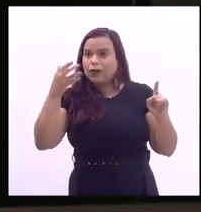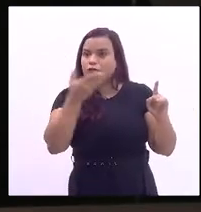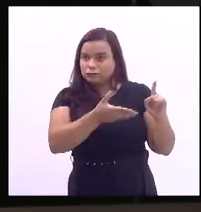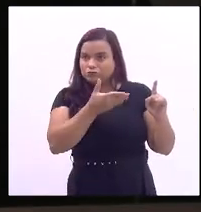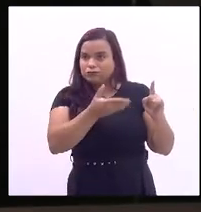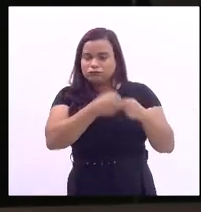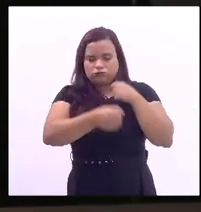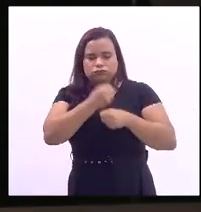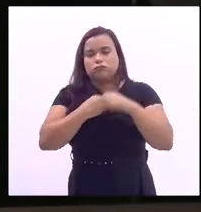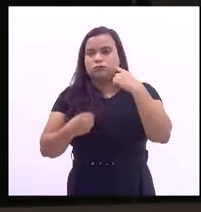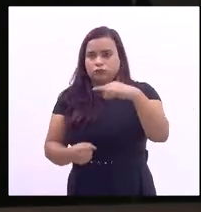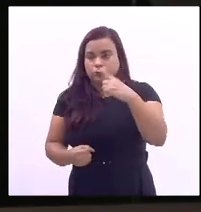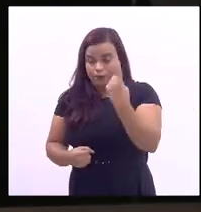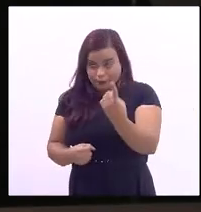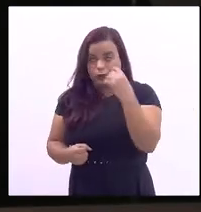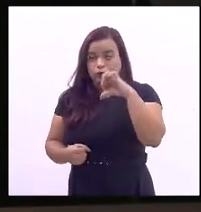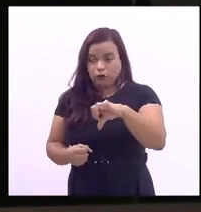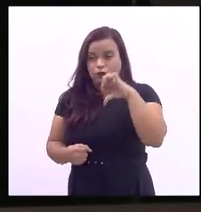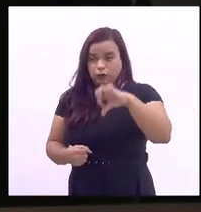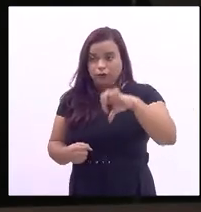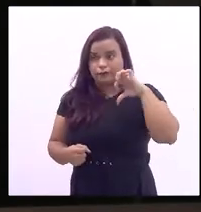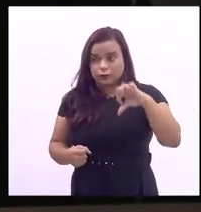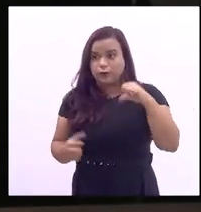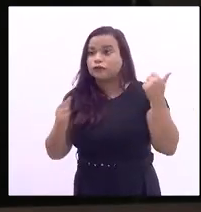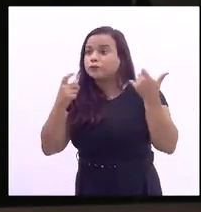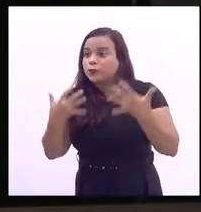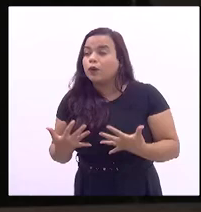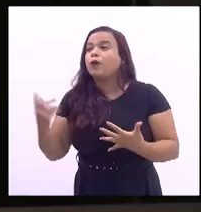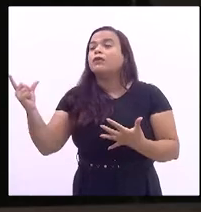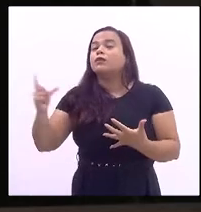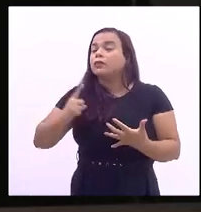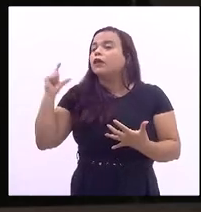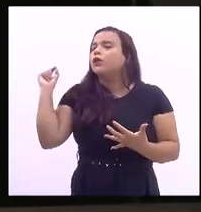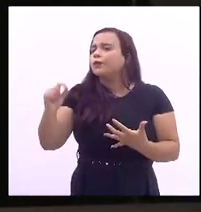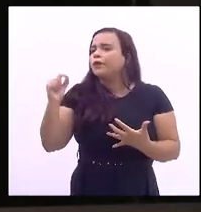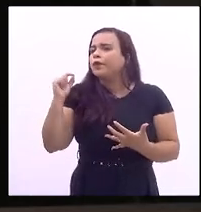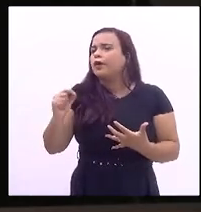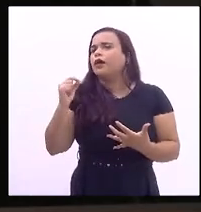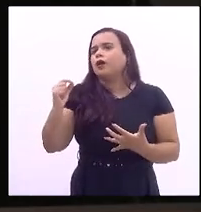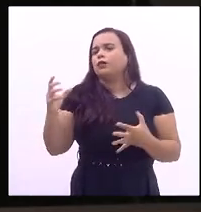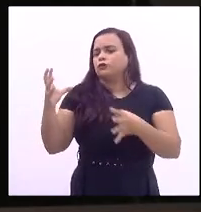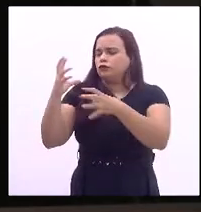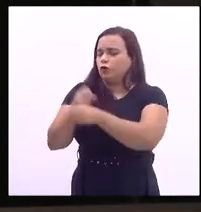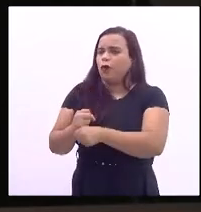em 1999 disse que havia é